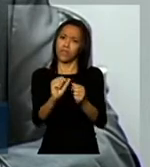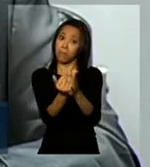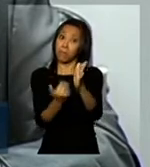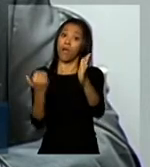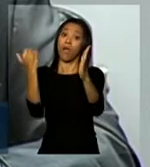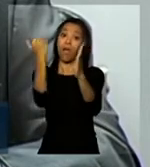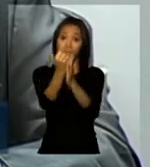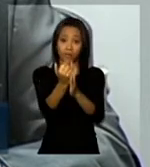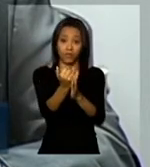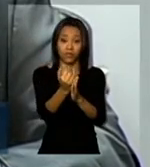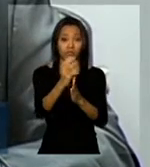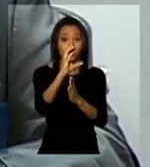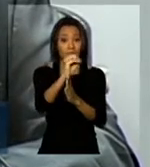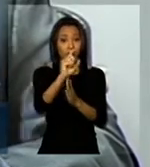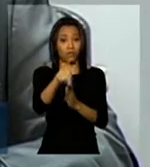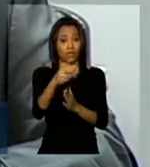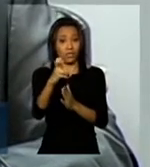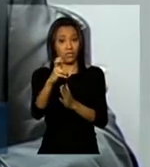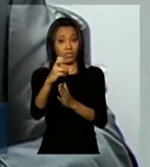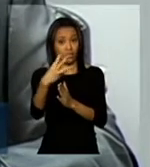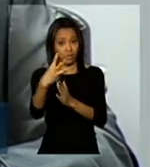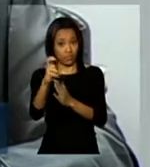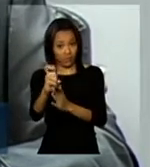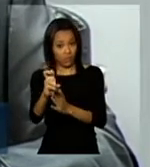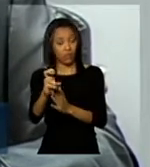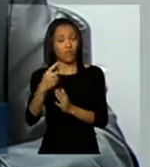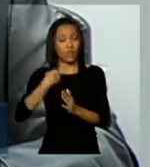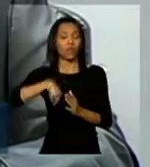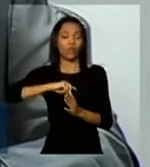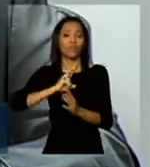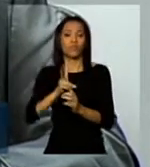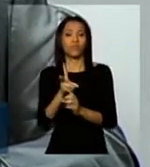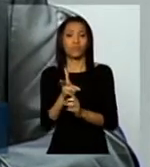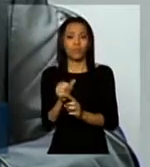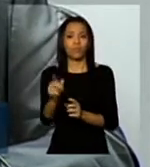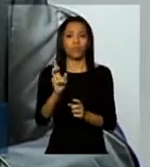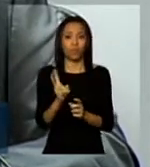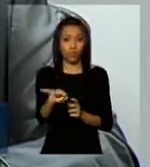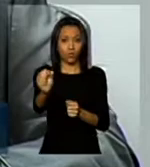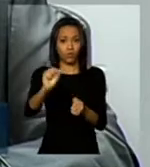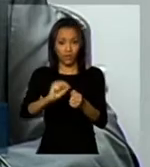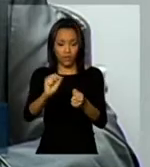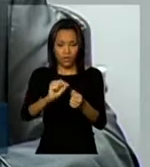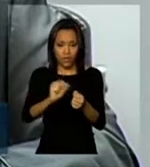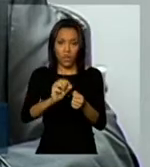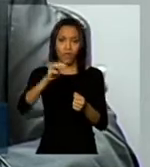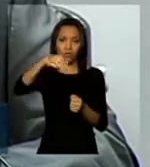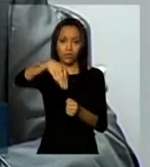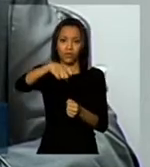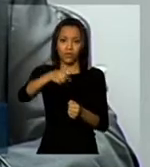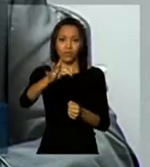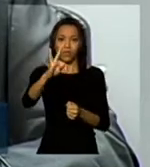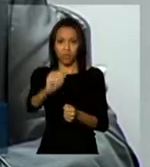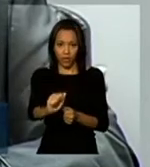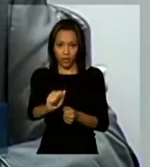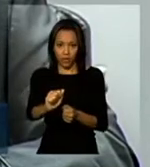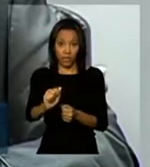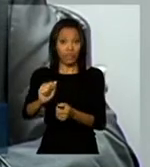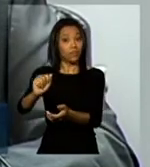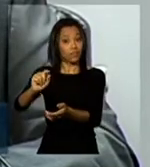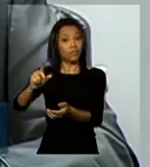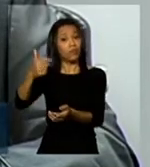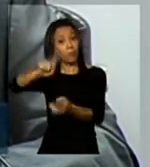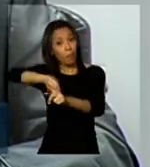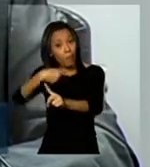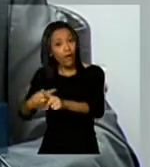0,35, né, nós continuaremos fazendo a nossa meta plena, né, e mais o excedente que houver. Tá